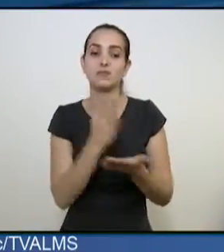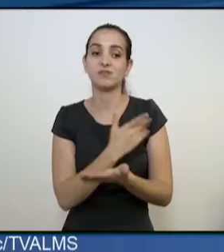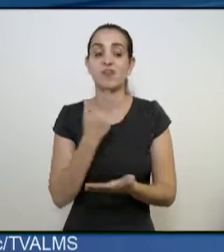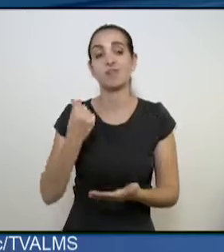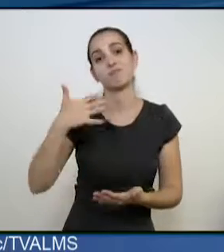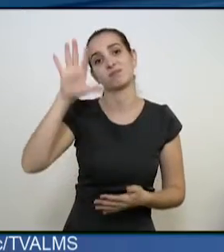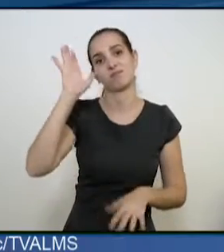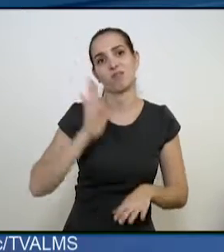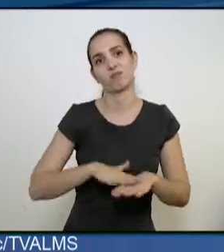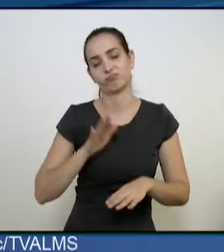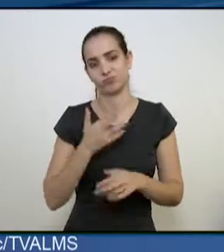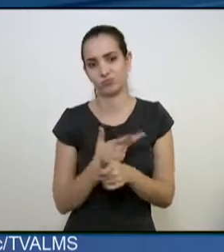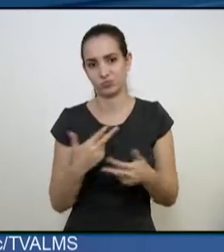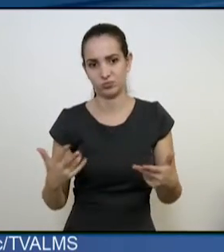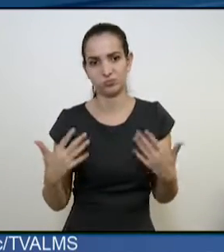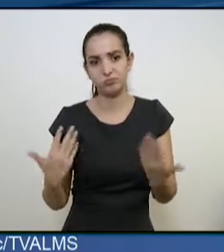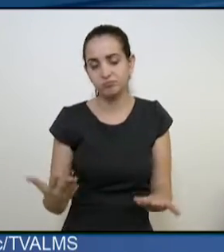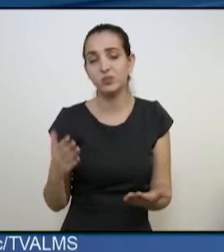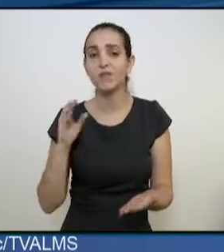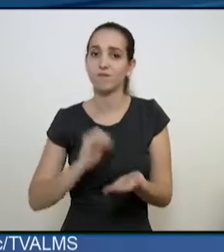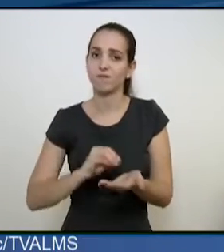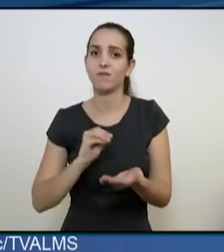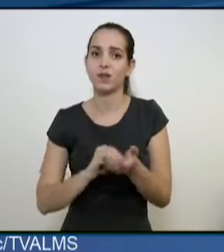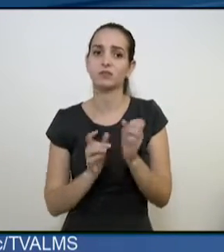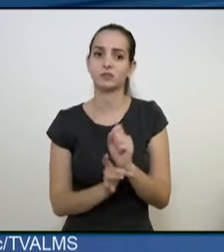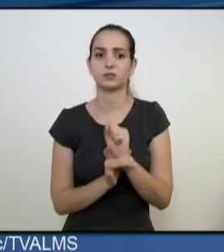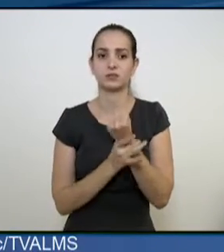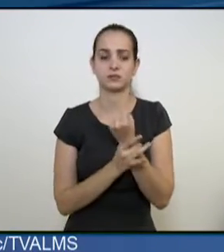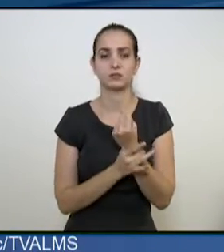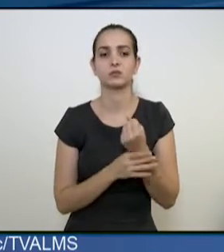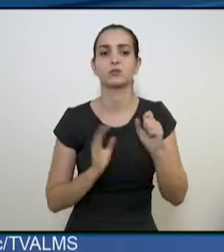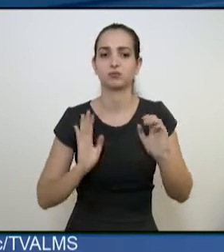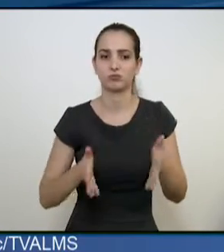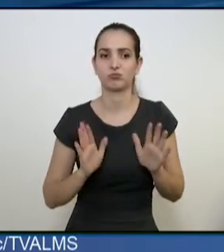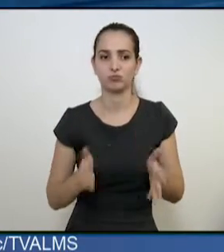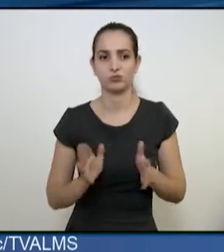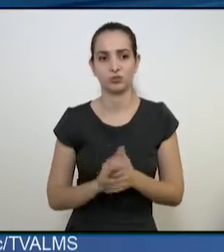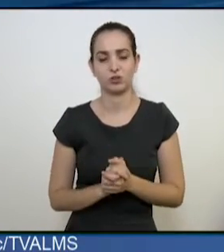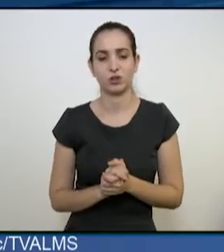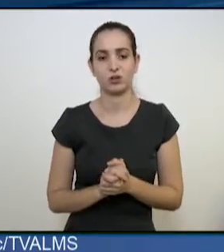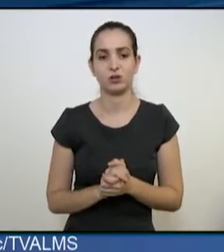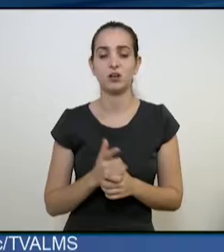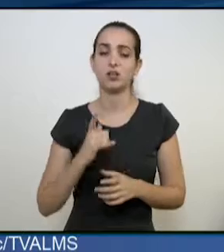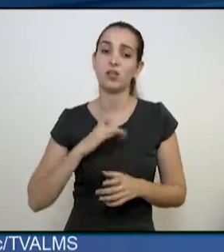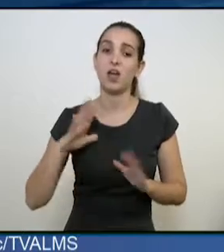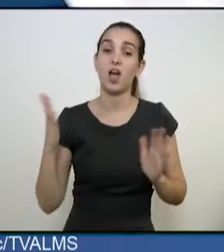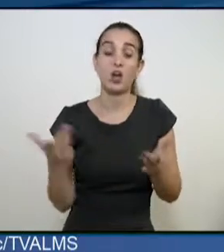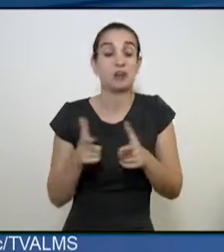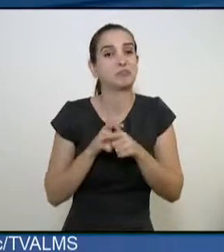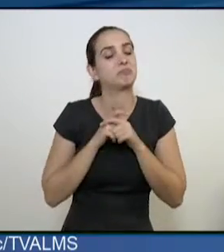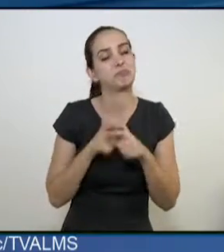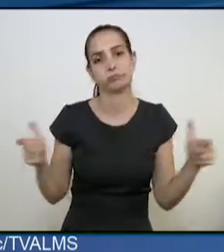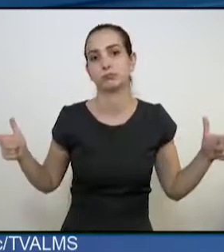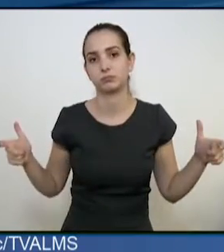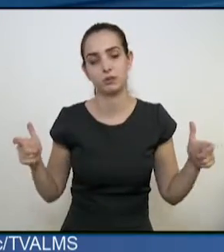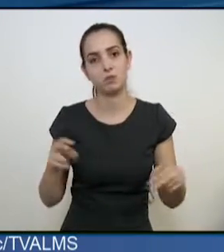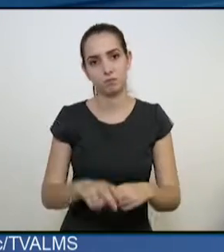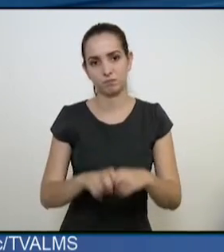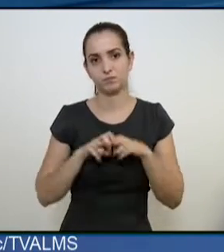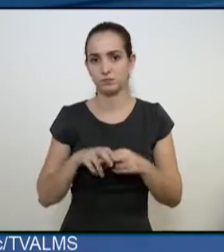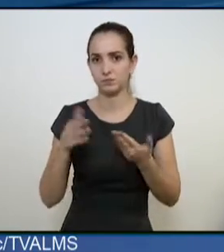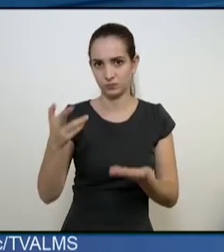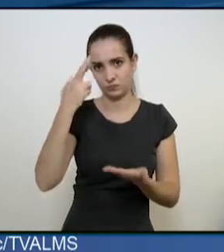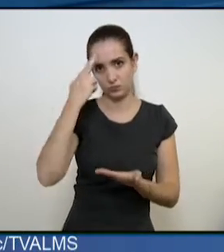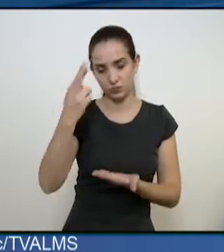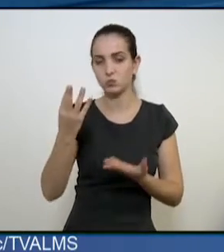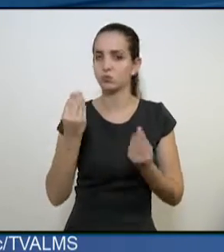lance. Então, e essa falta de segurança já chegou efetivamente num tamanho que não dava mais. Então, Vossa Excelência está sendo